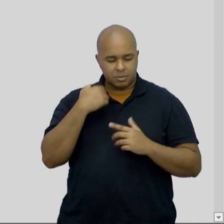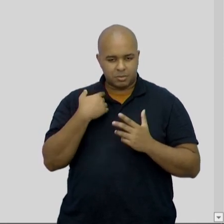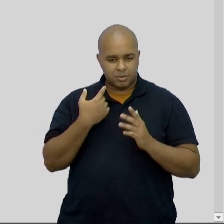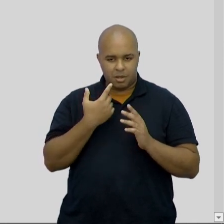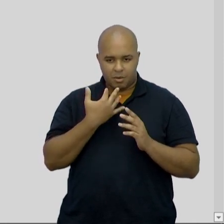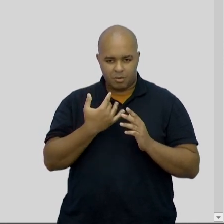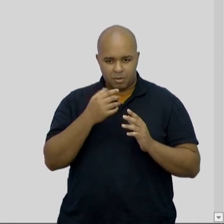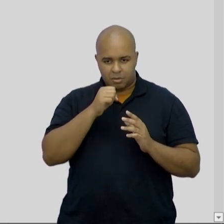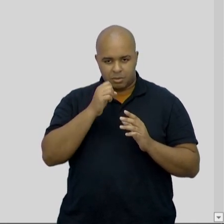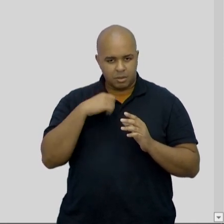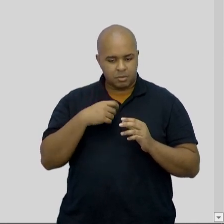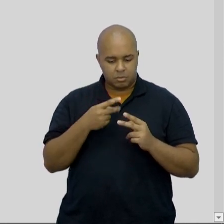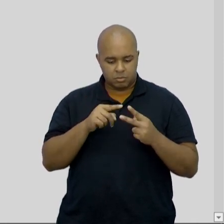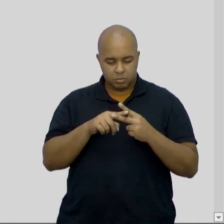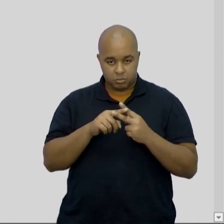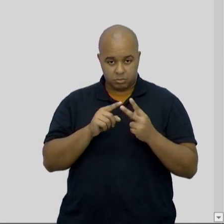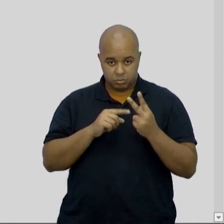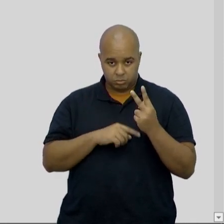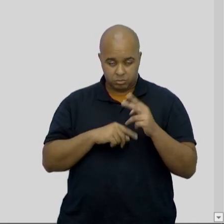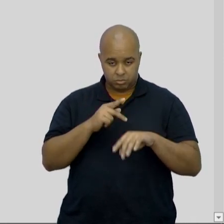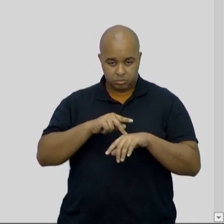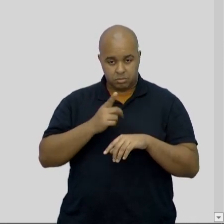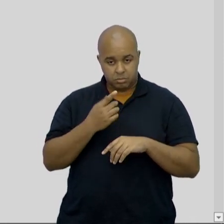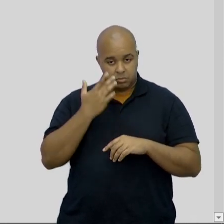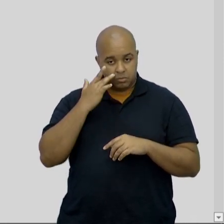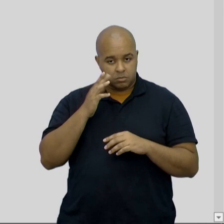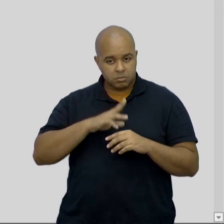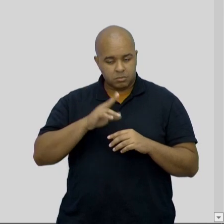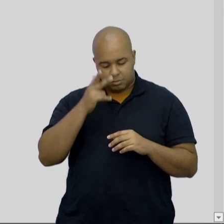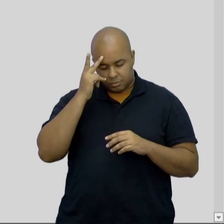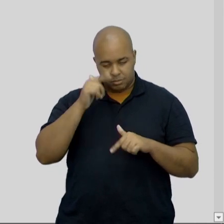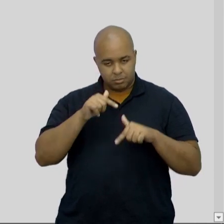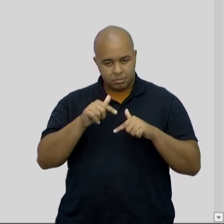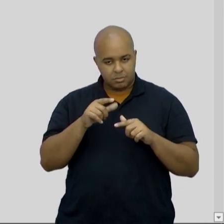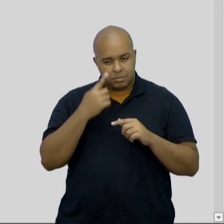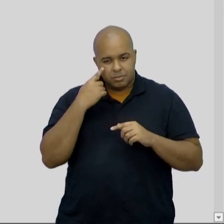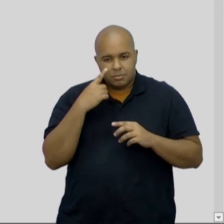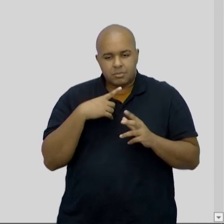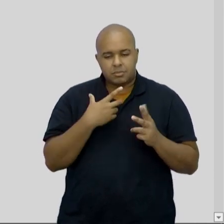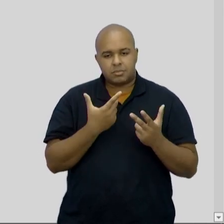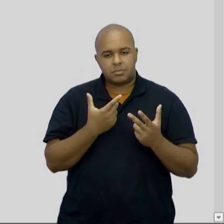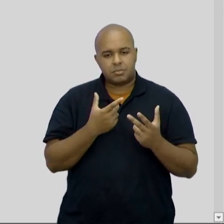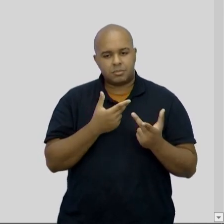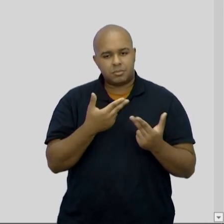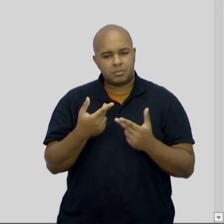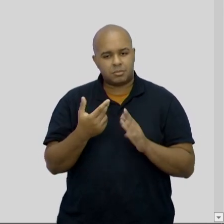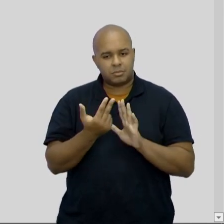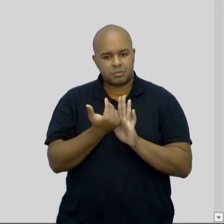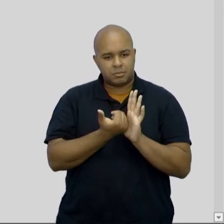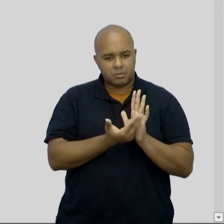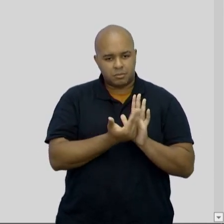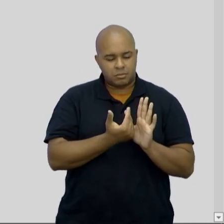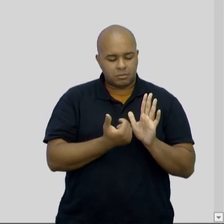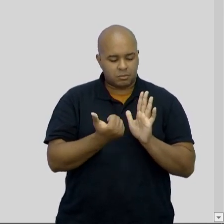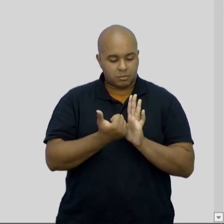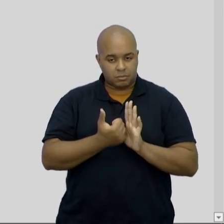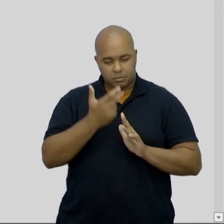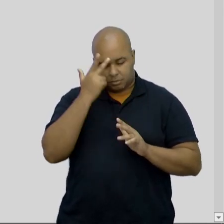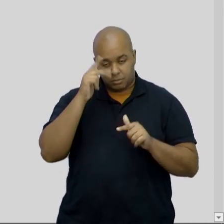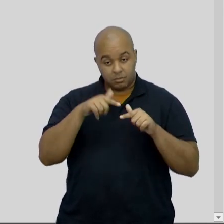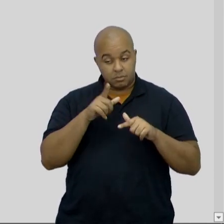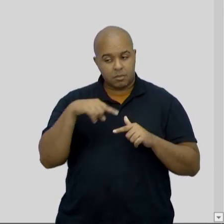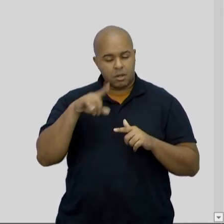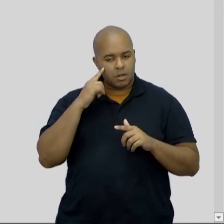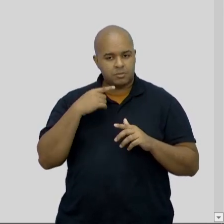temos 2 pedras e um ouro. E aí a gente vai utilizar os trabalhadores. Repare que tem vários símbolos diferentes de trabalhadores.